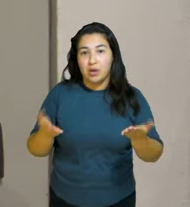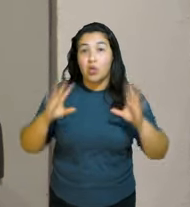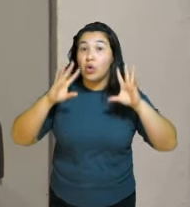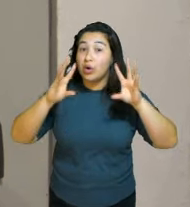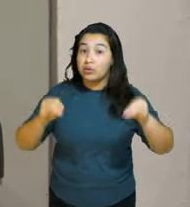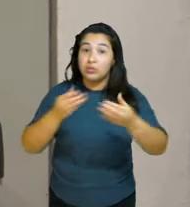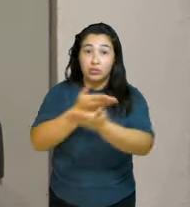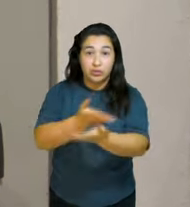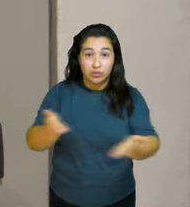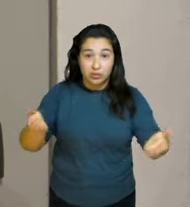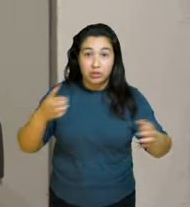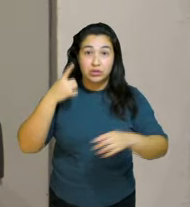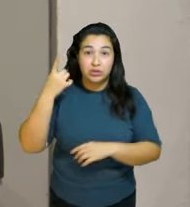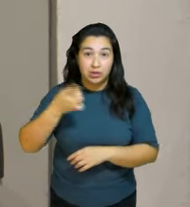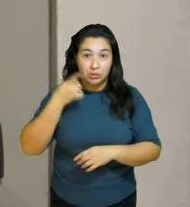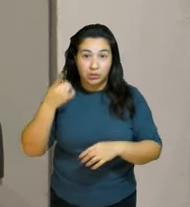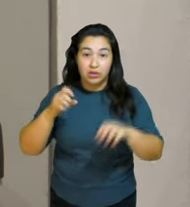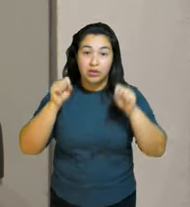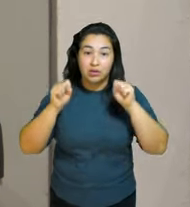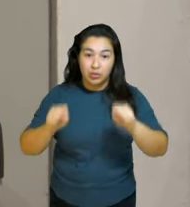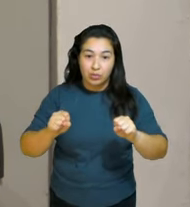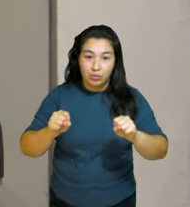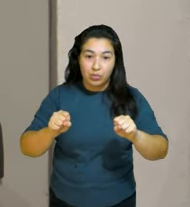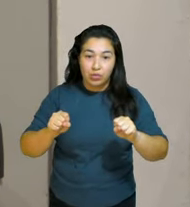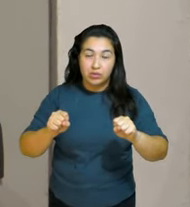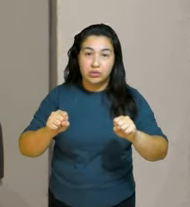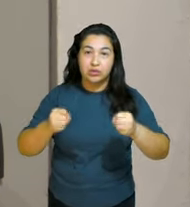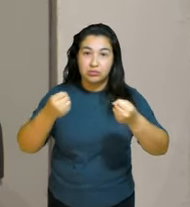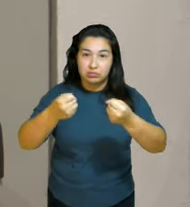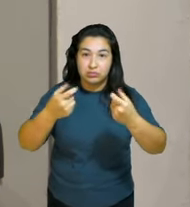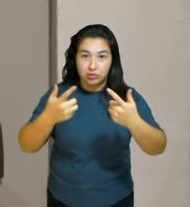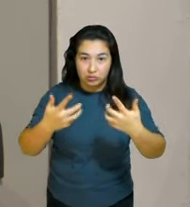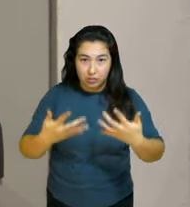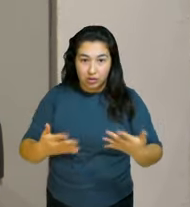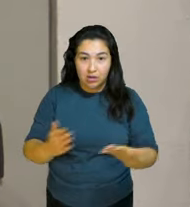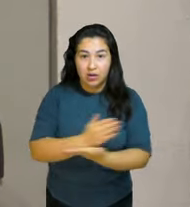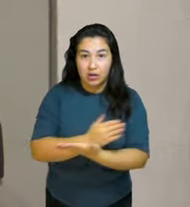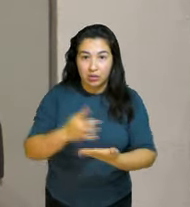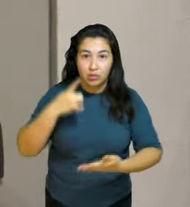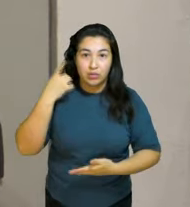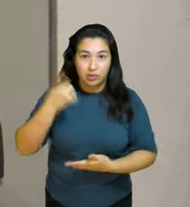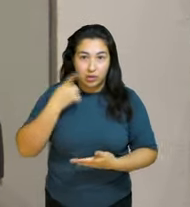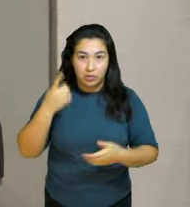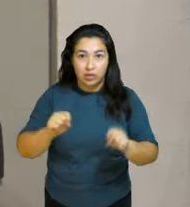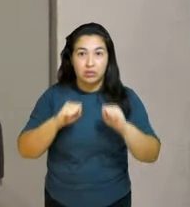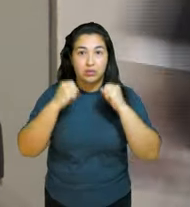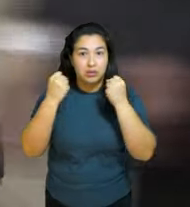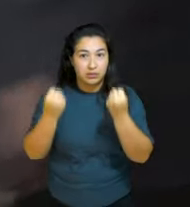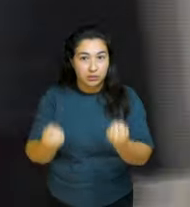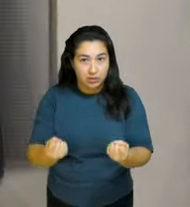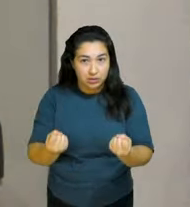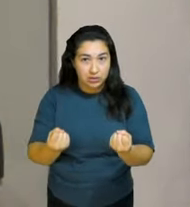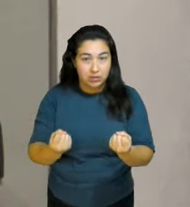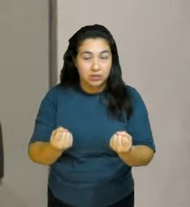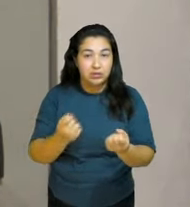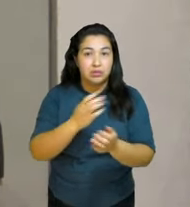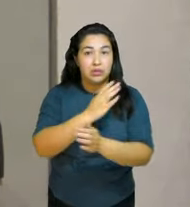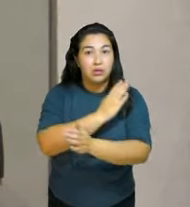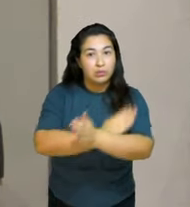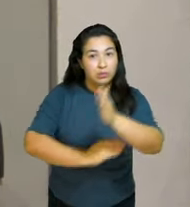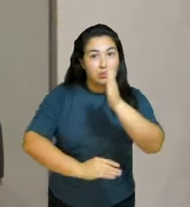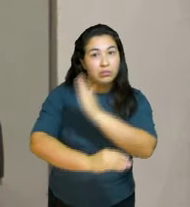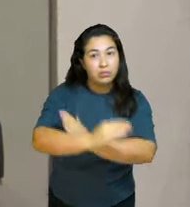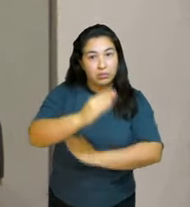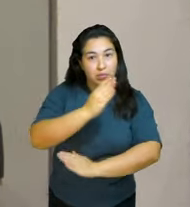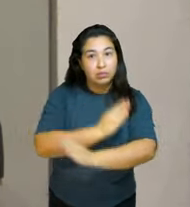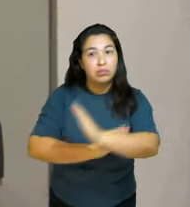nossos deputados, que possam, inclusive muitos deputados fizeram manifestações, né, em defesa do paradesporto catarinense, e agradeço,